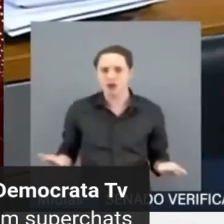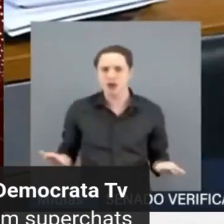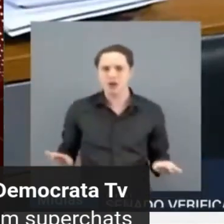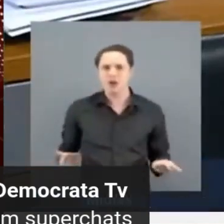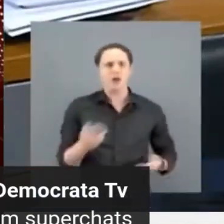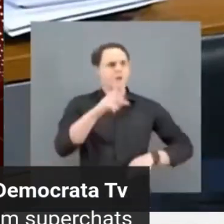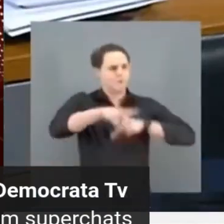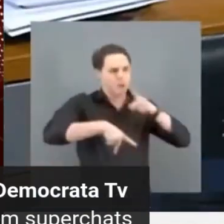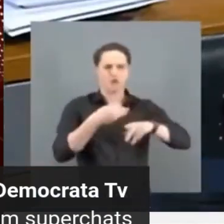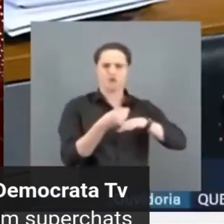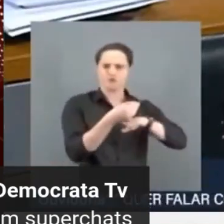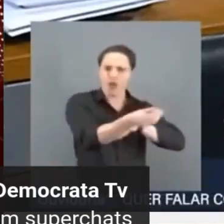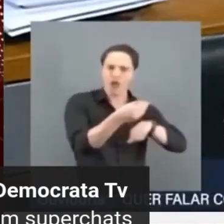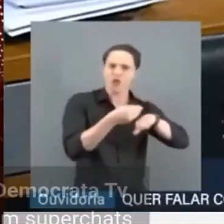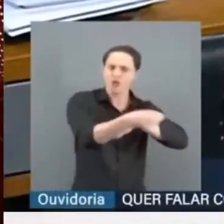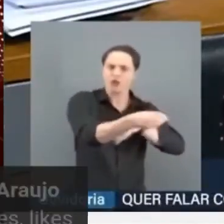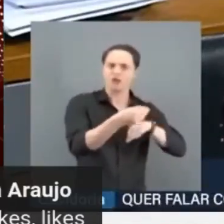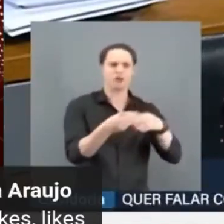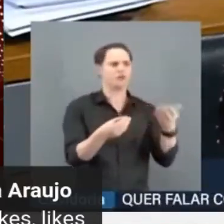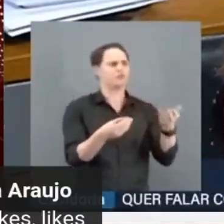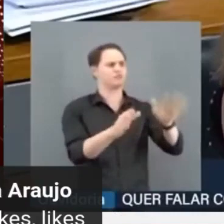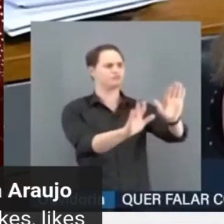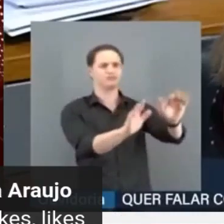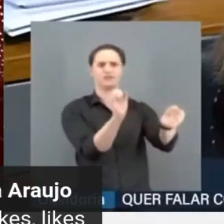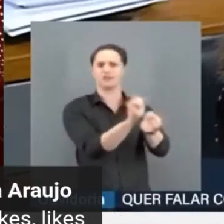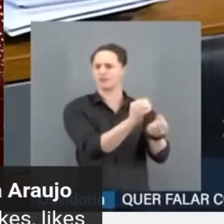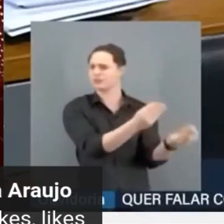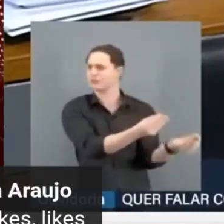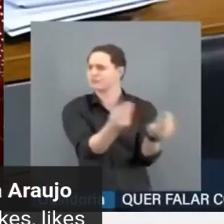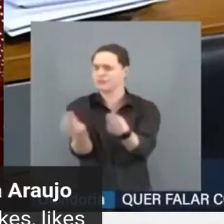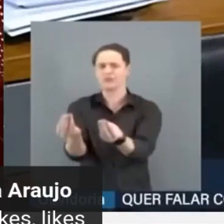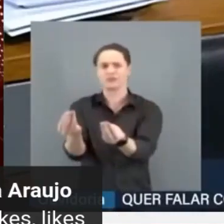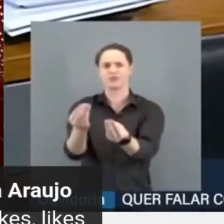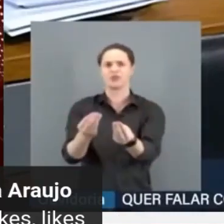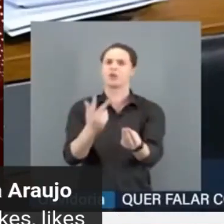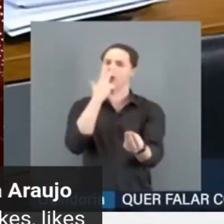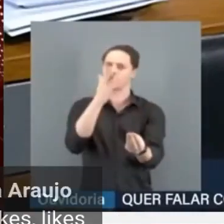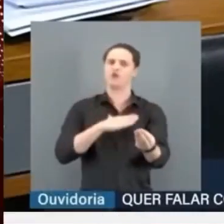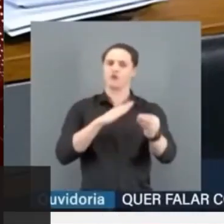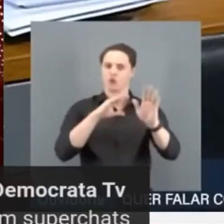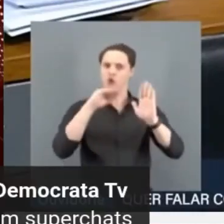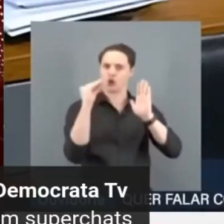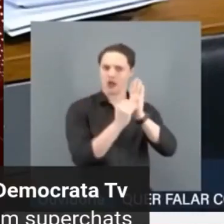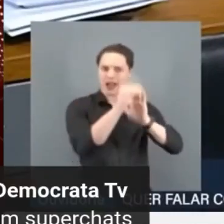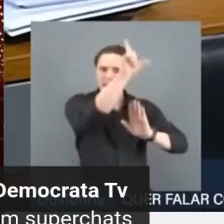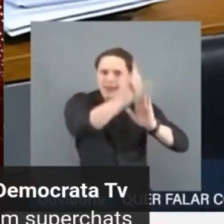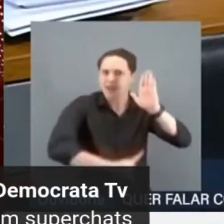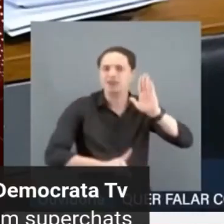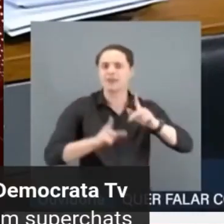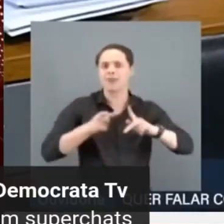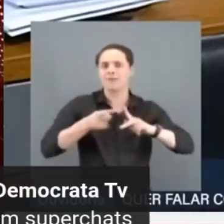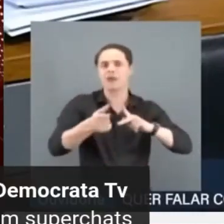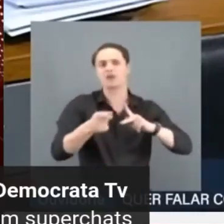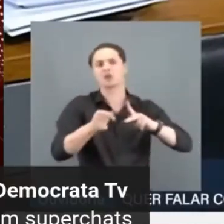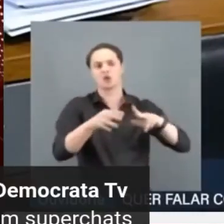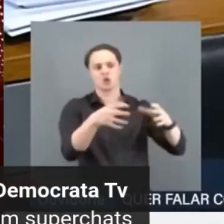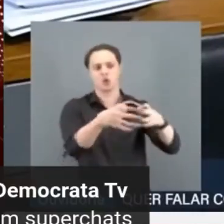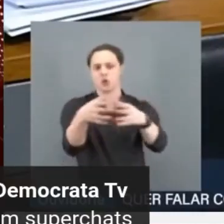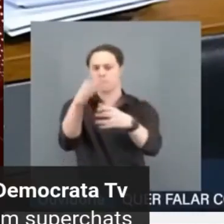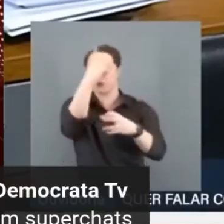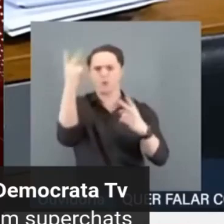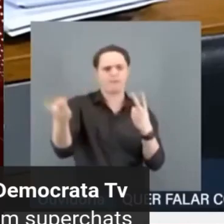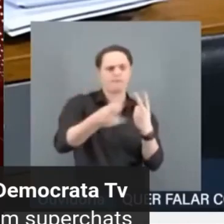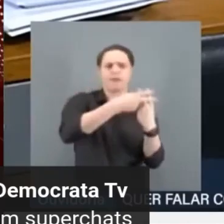doando. Gente, vão doar para esse pessoal aqui. Eu acho que eu vou publicar uma lista de Pix, presidente, desses patriotas que